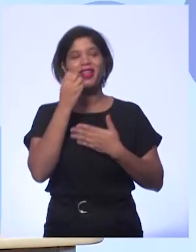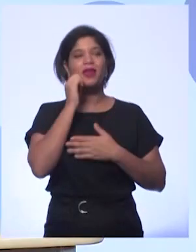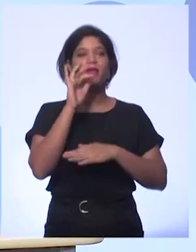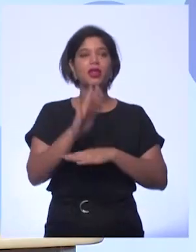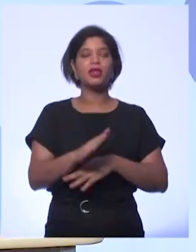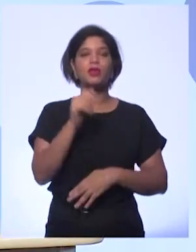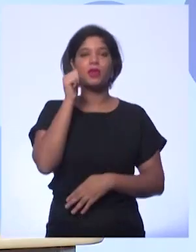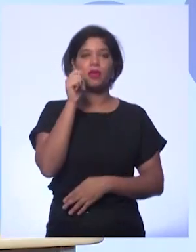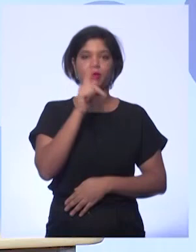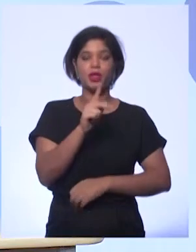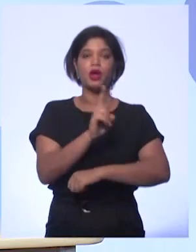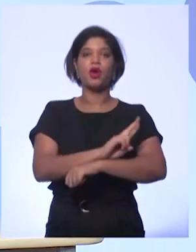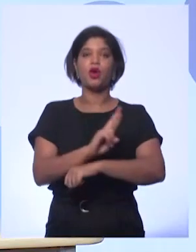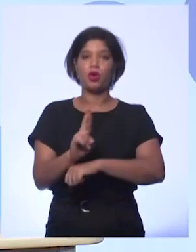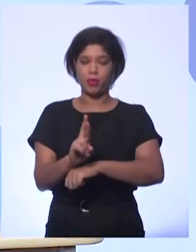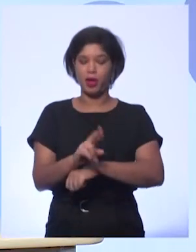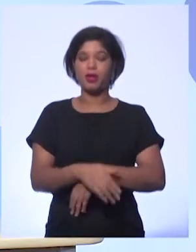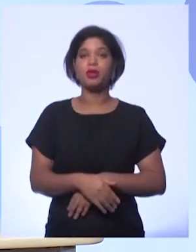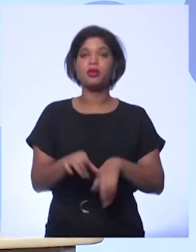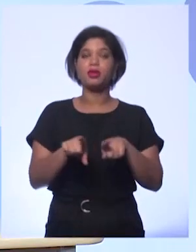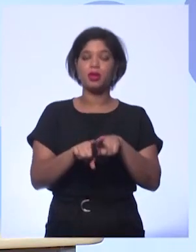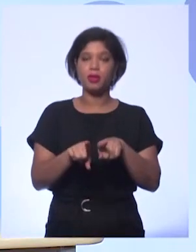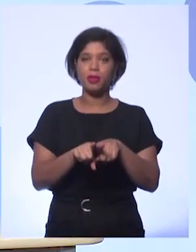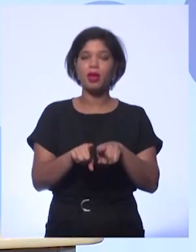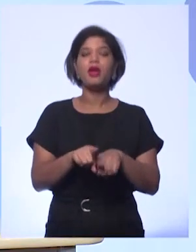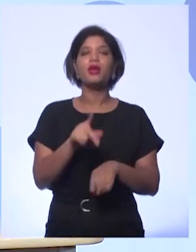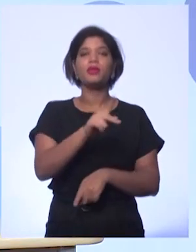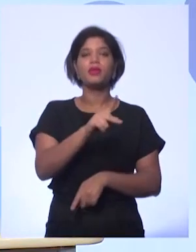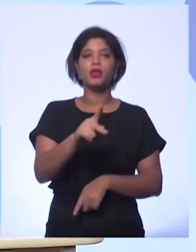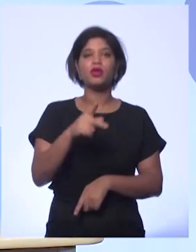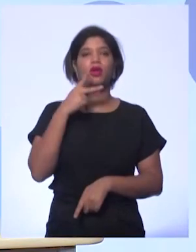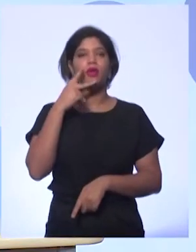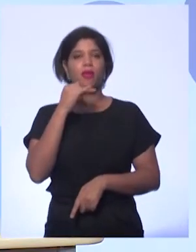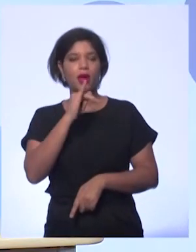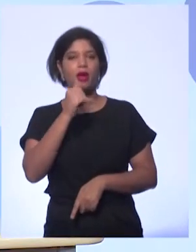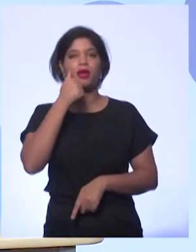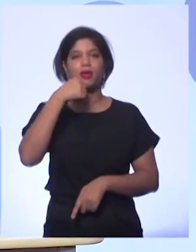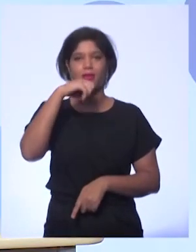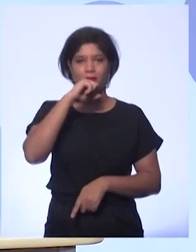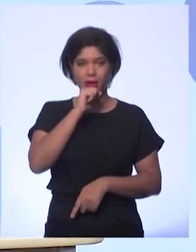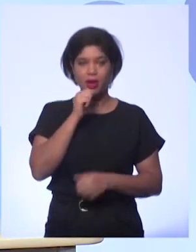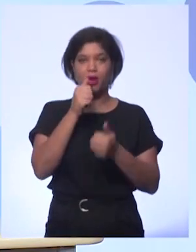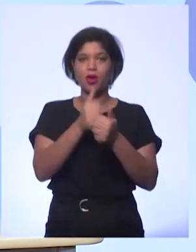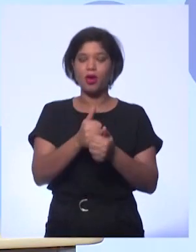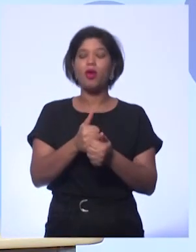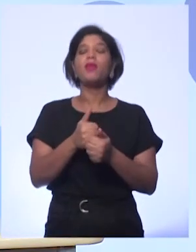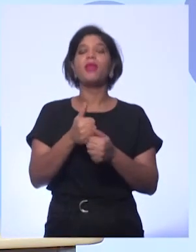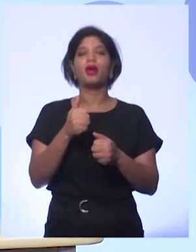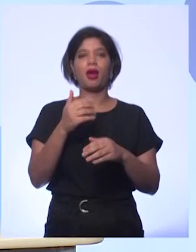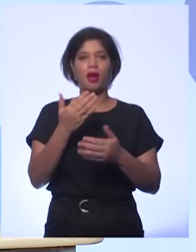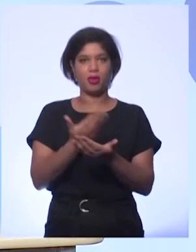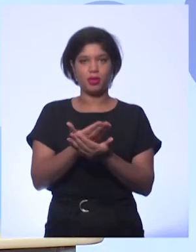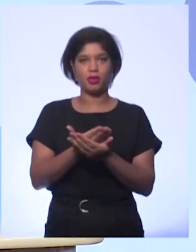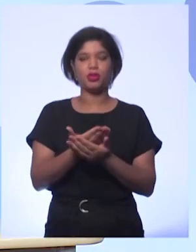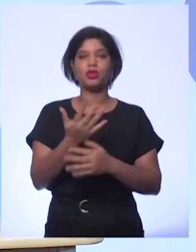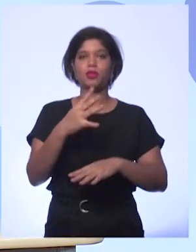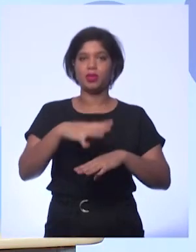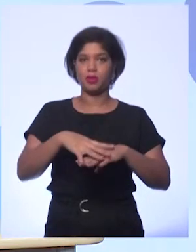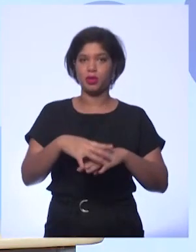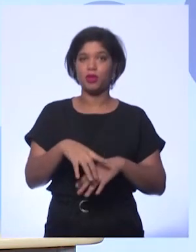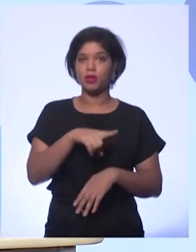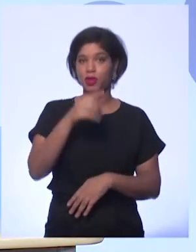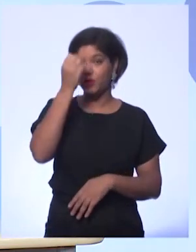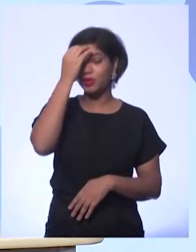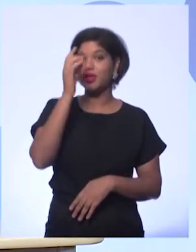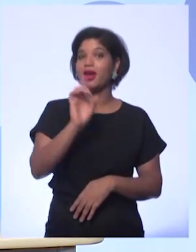professora Roberta. Boa tarde também aos professores e pais que acompanham as nossas aulas de matemática. Não se esqueçam, alunos,